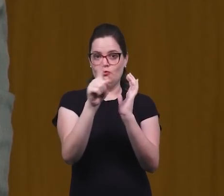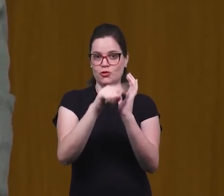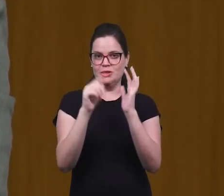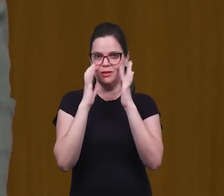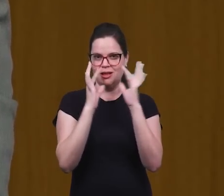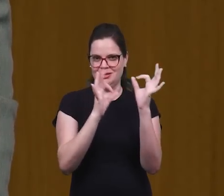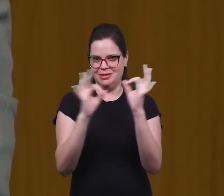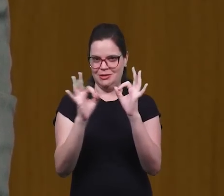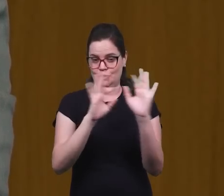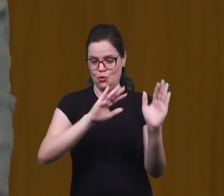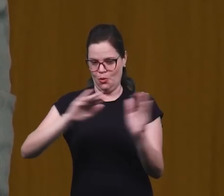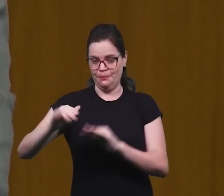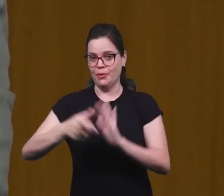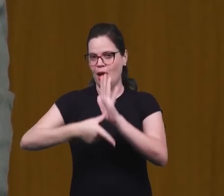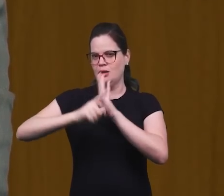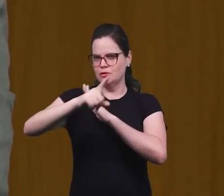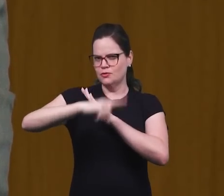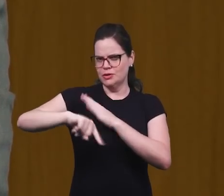a igreja, você que